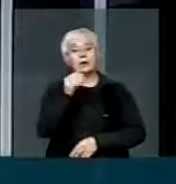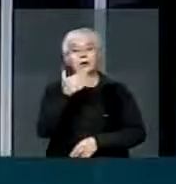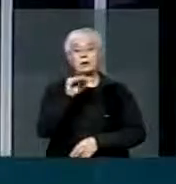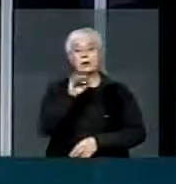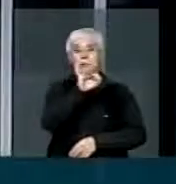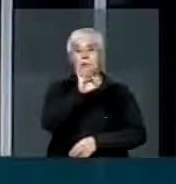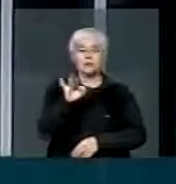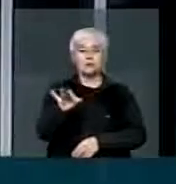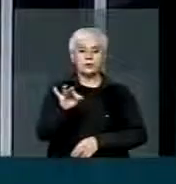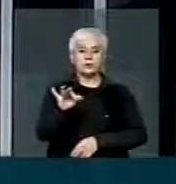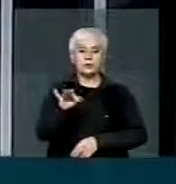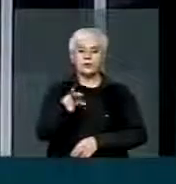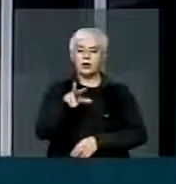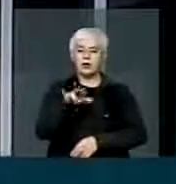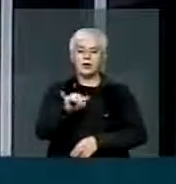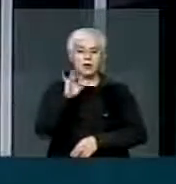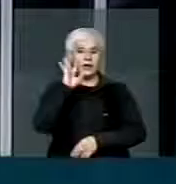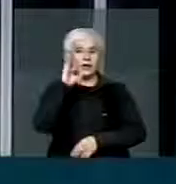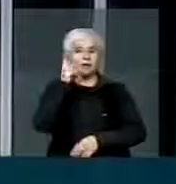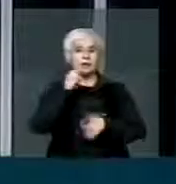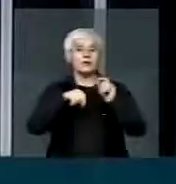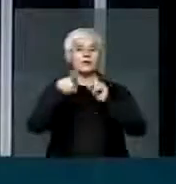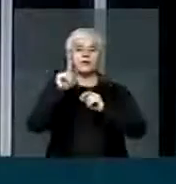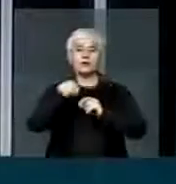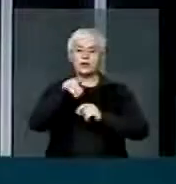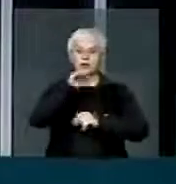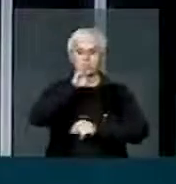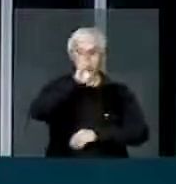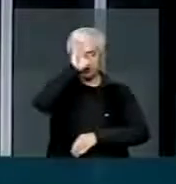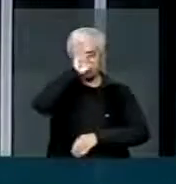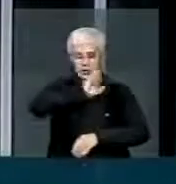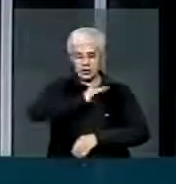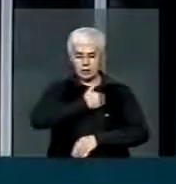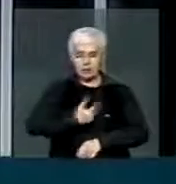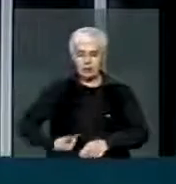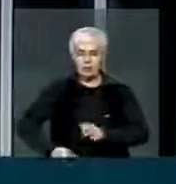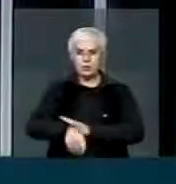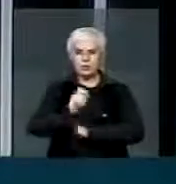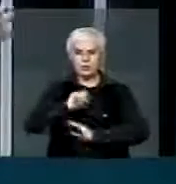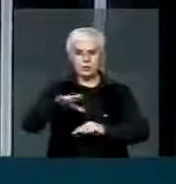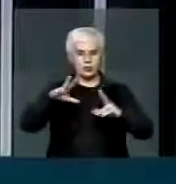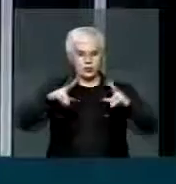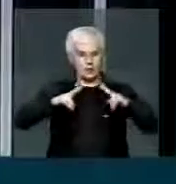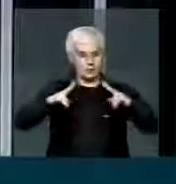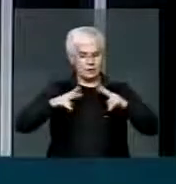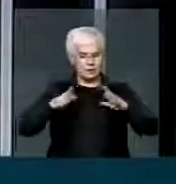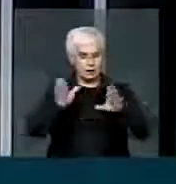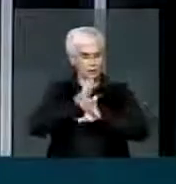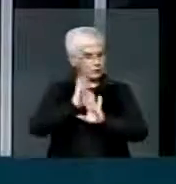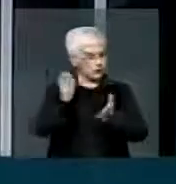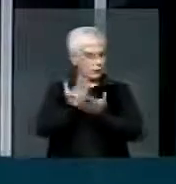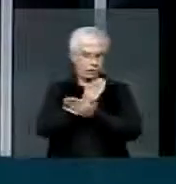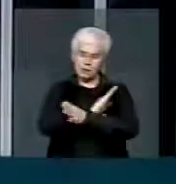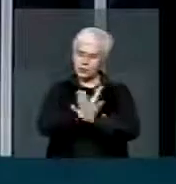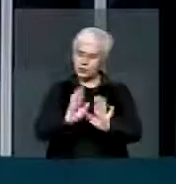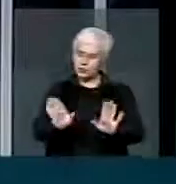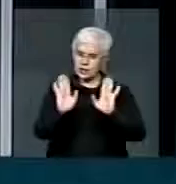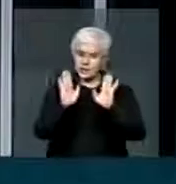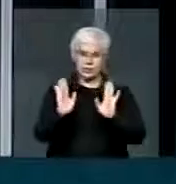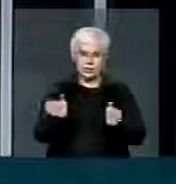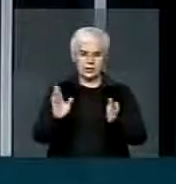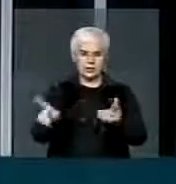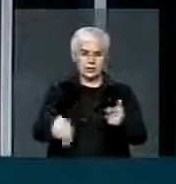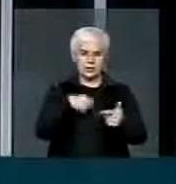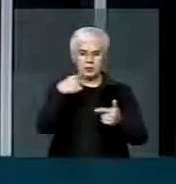não deveriam definir o que era público e o que era privado. Essa ideia ficou para trás. Veio